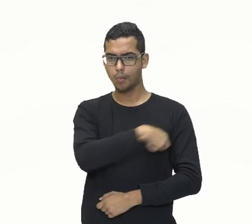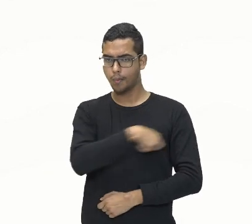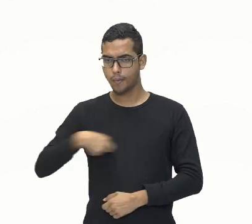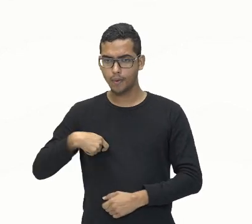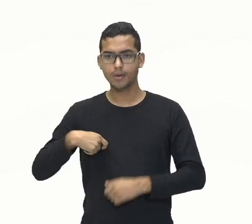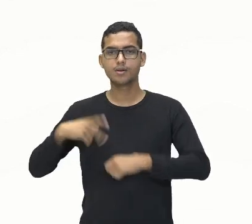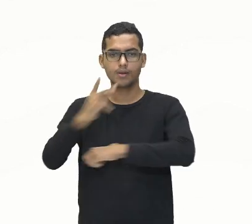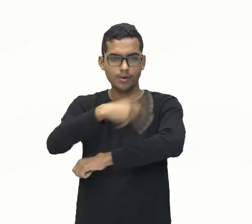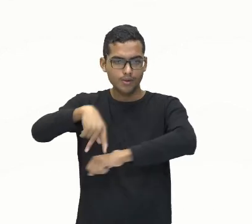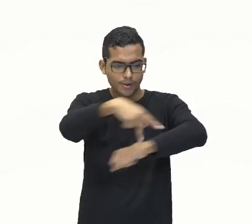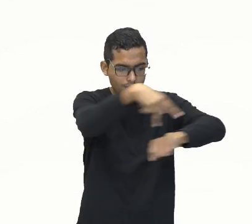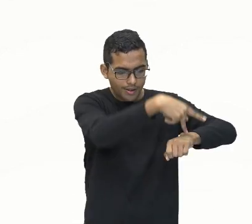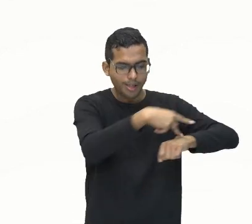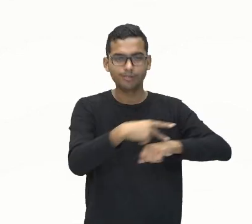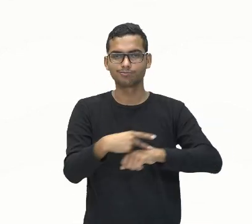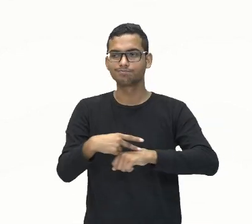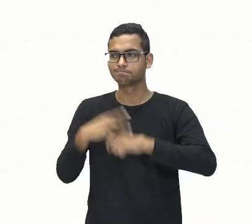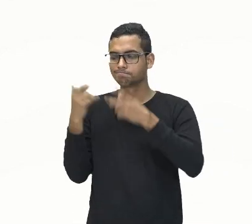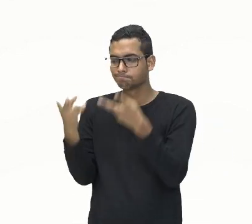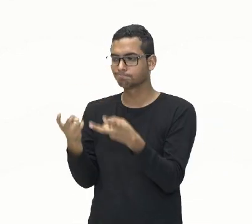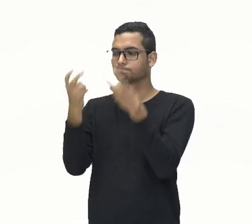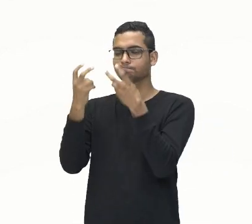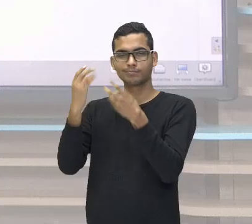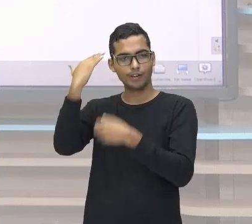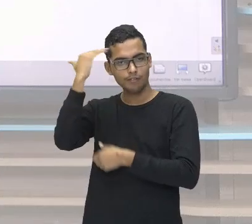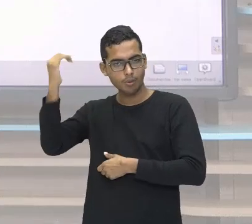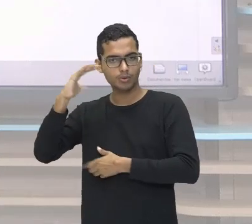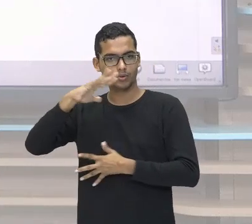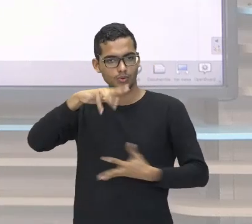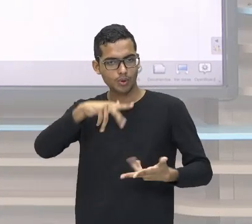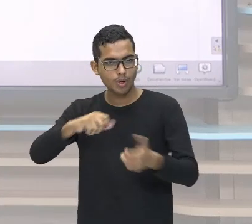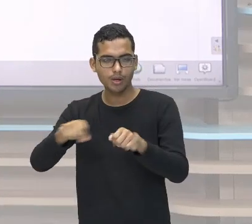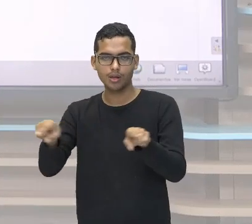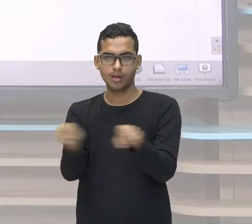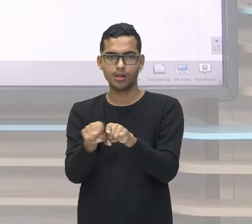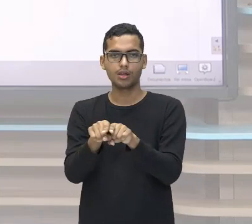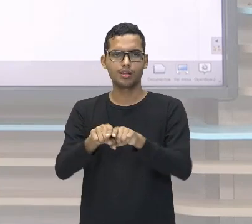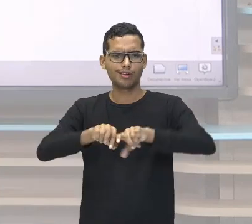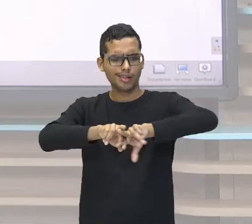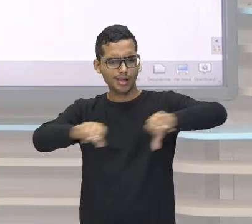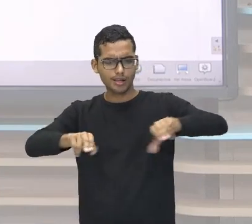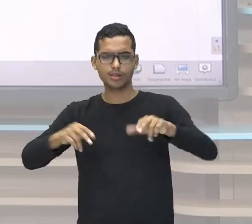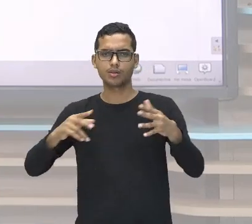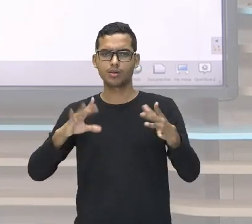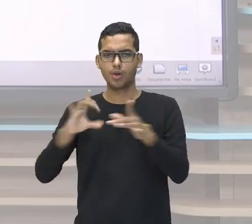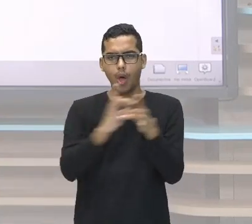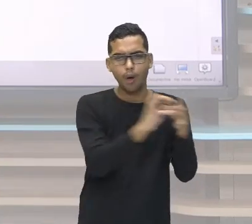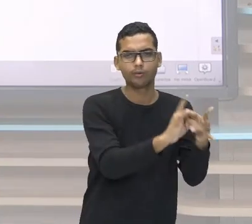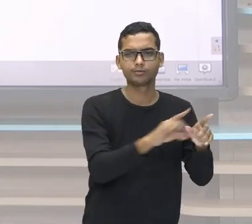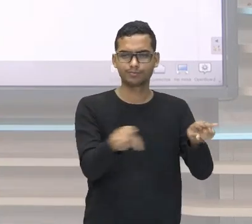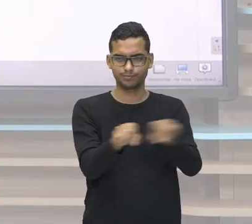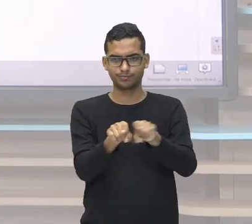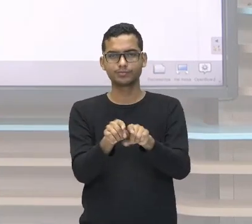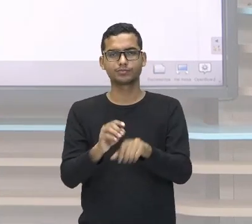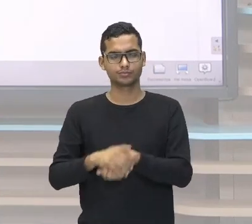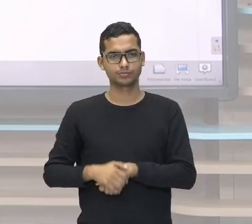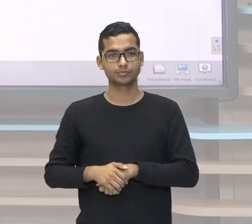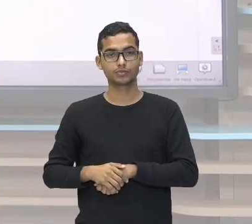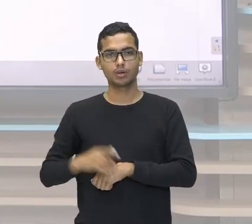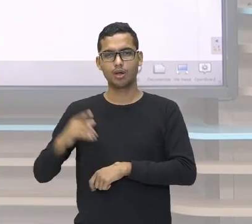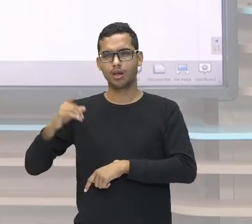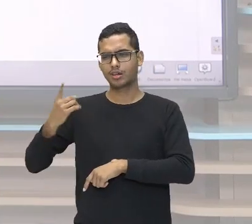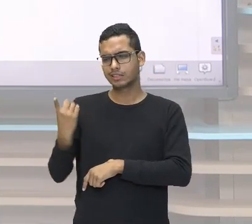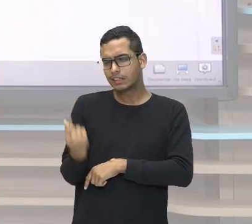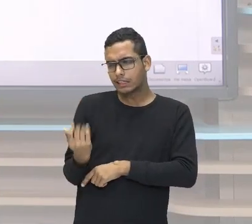bastante reconhecimento internacional em vários aí dos aspectos, como a gente estava dizendo, produto interno